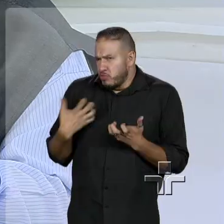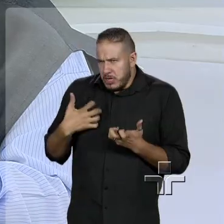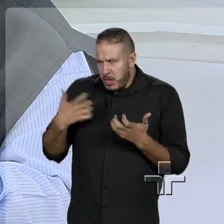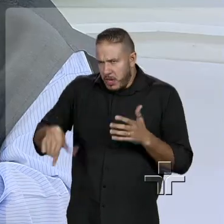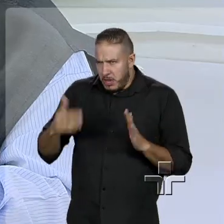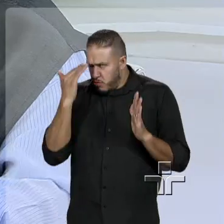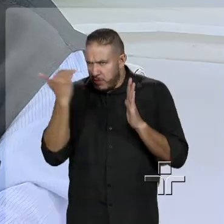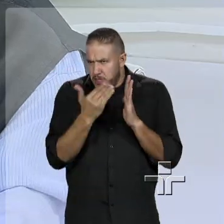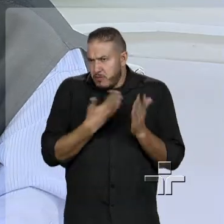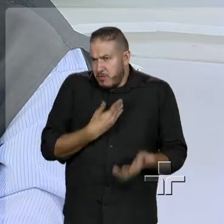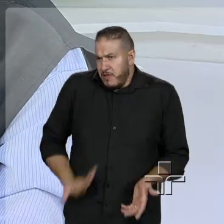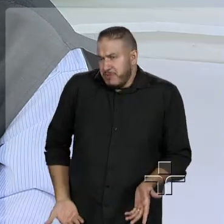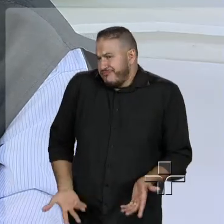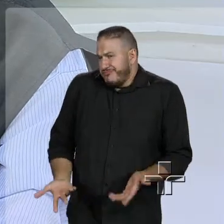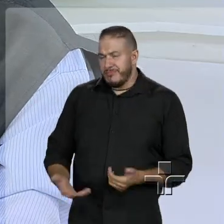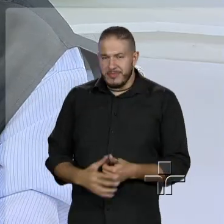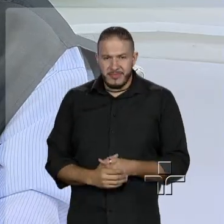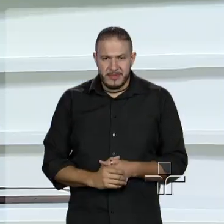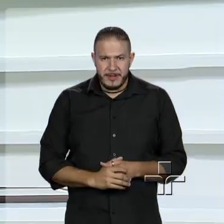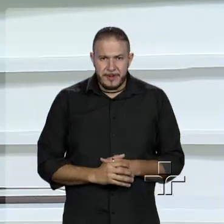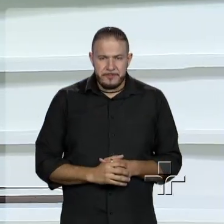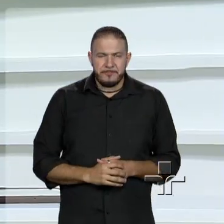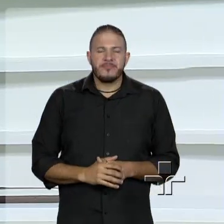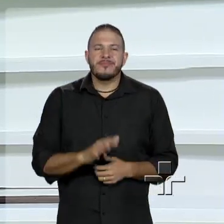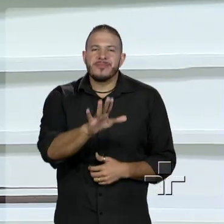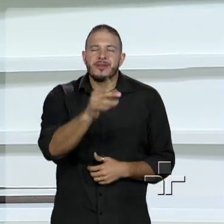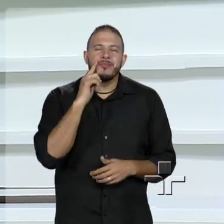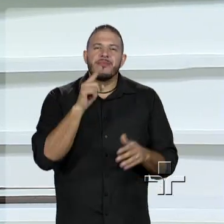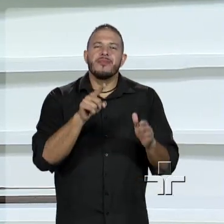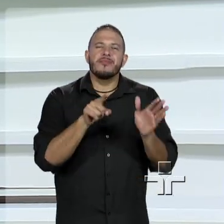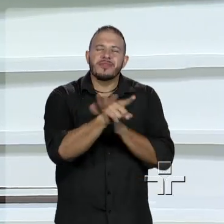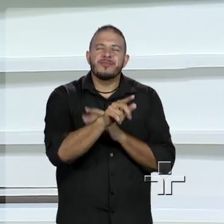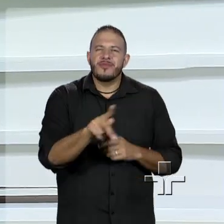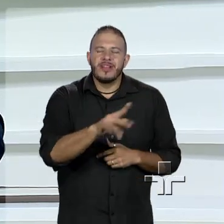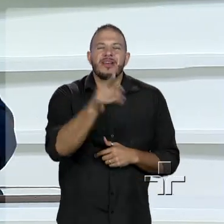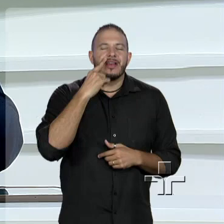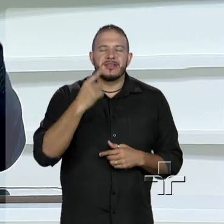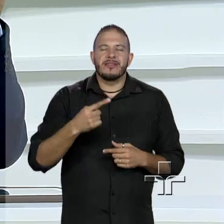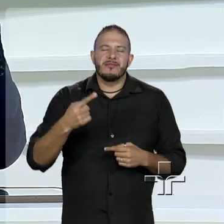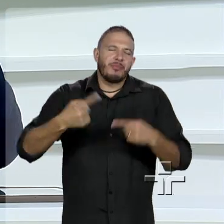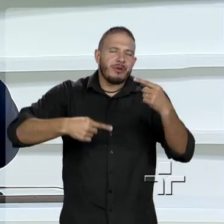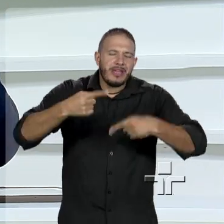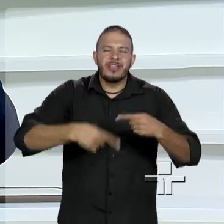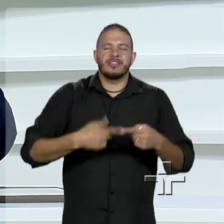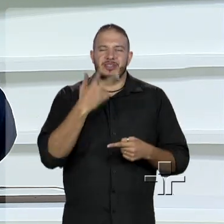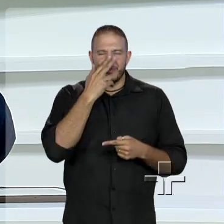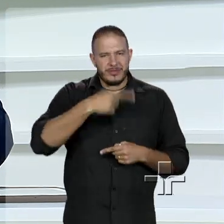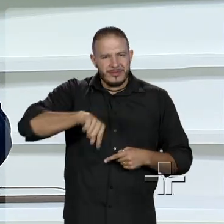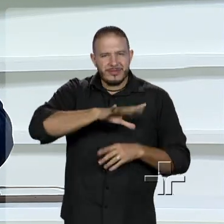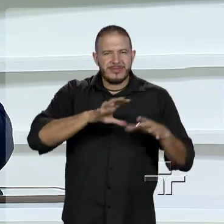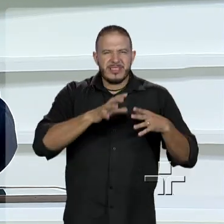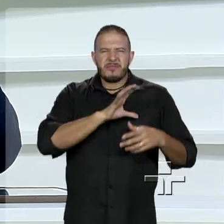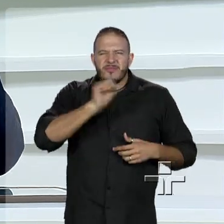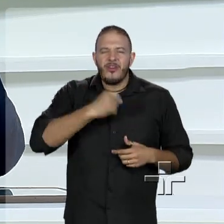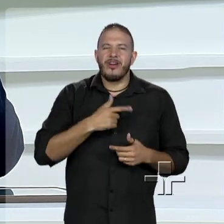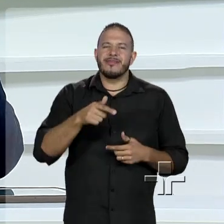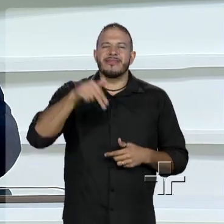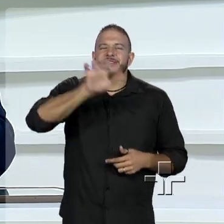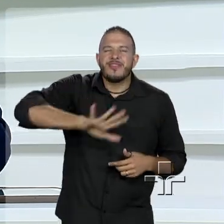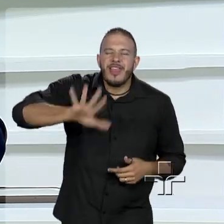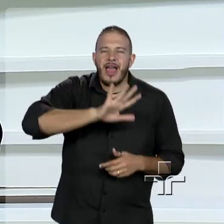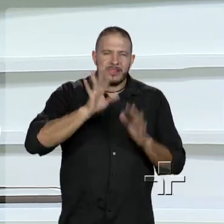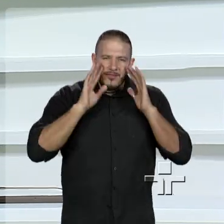governo? Professor, essa política dos campeões nacionais, concentrar investimento, por exemplo,